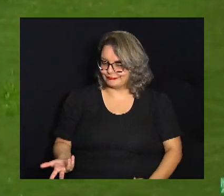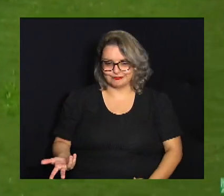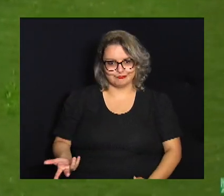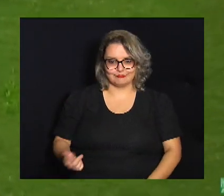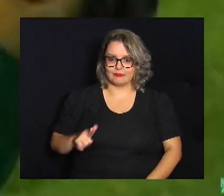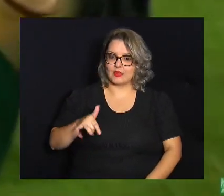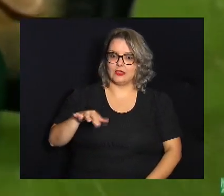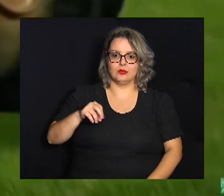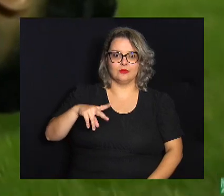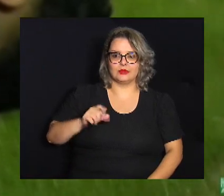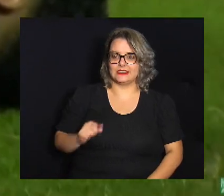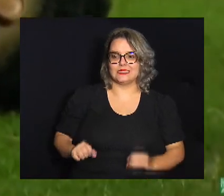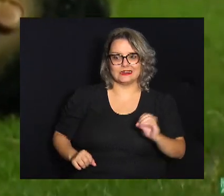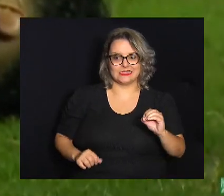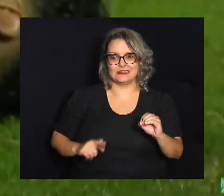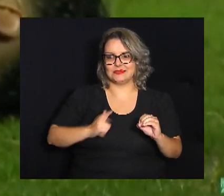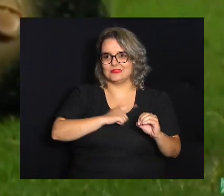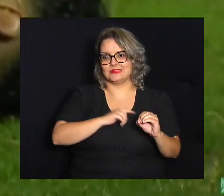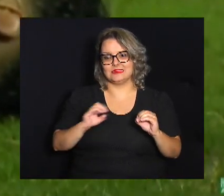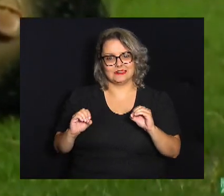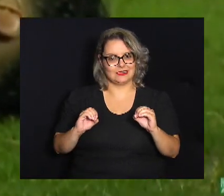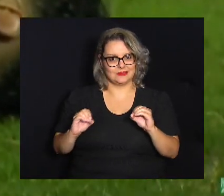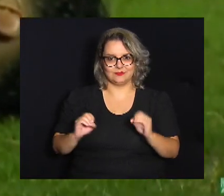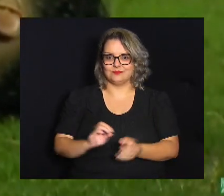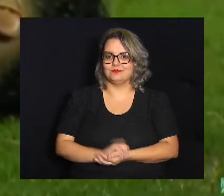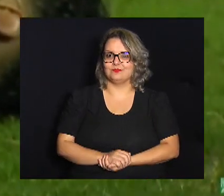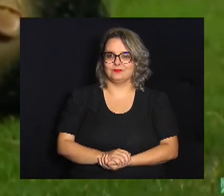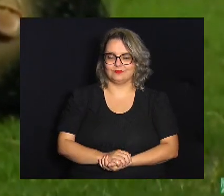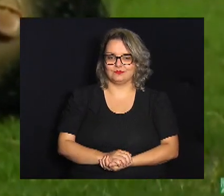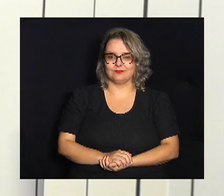0, Guarani também 0.